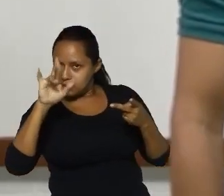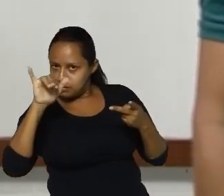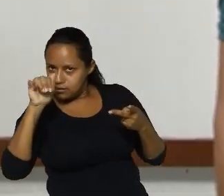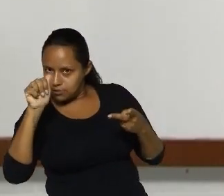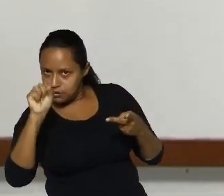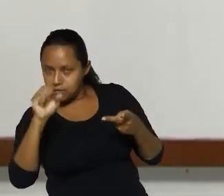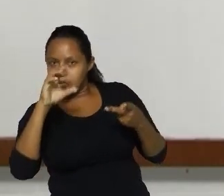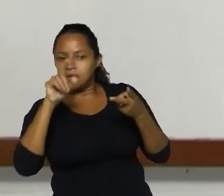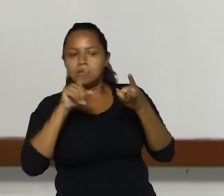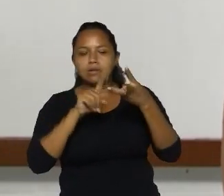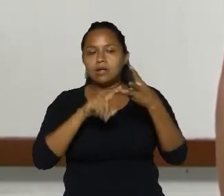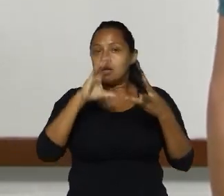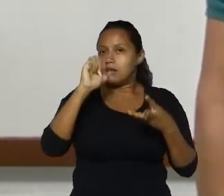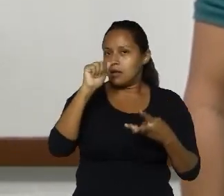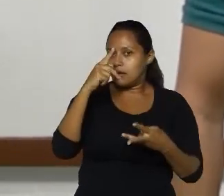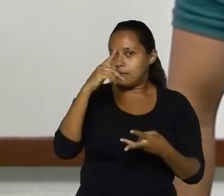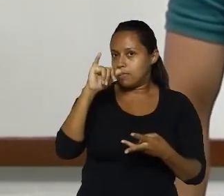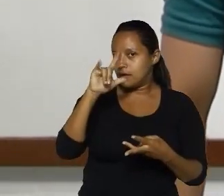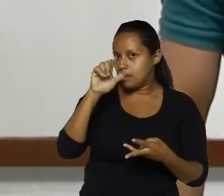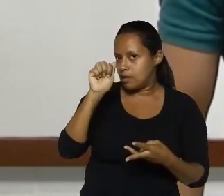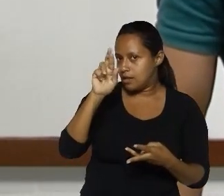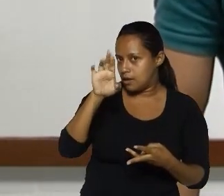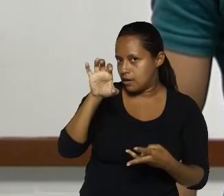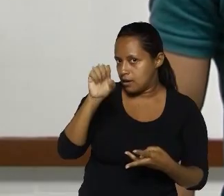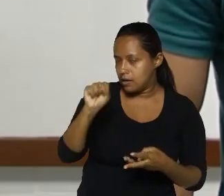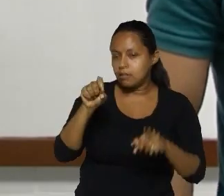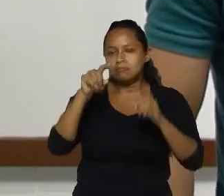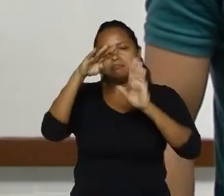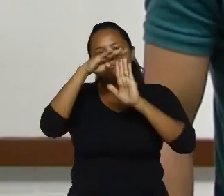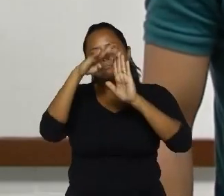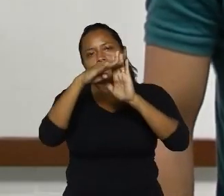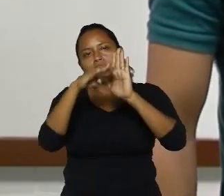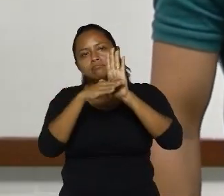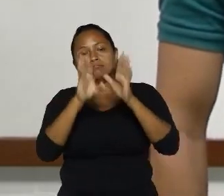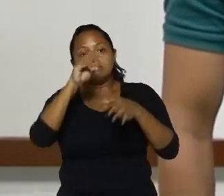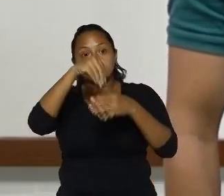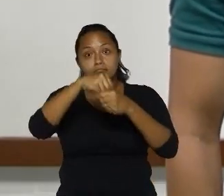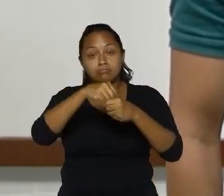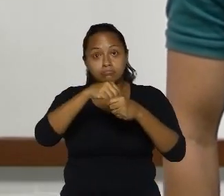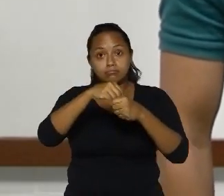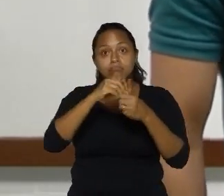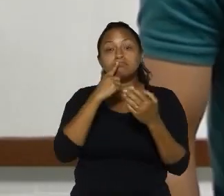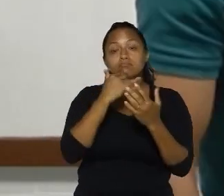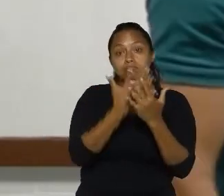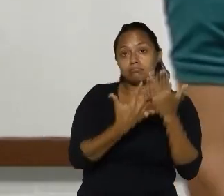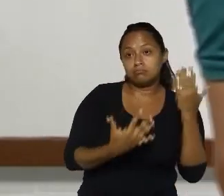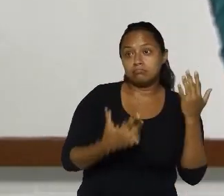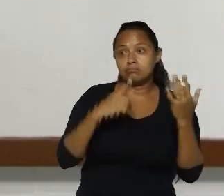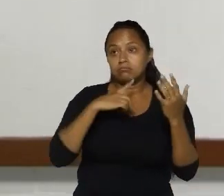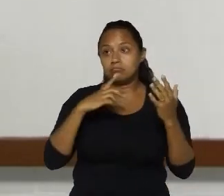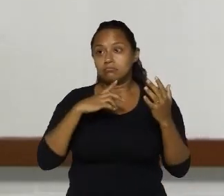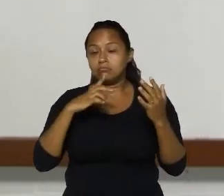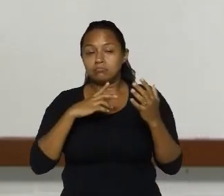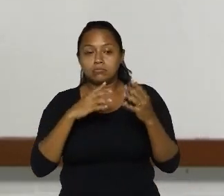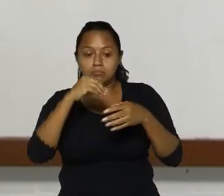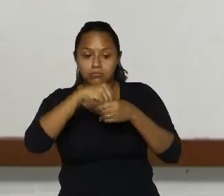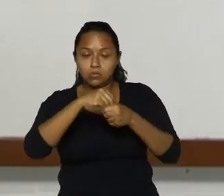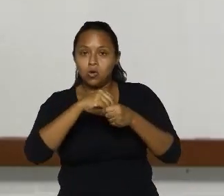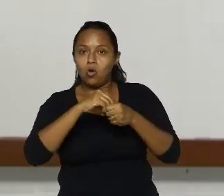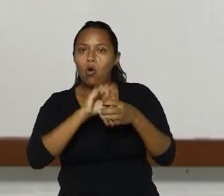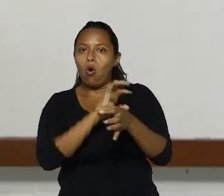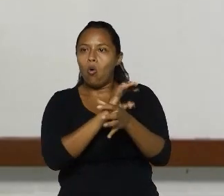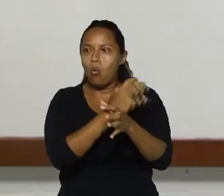As células sanguíneas, os elementos que constituem o sangue, eles são formados dentro dos ossos,